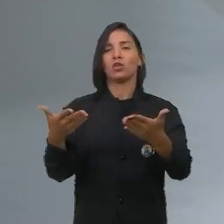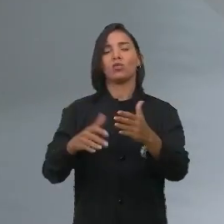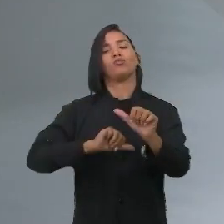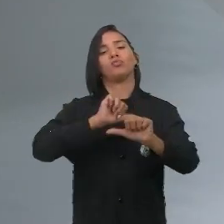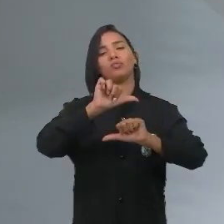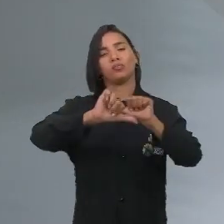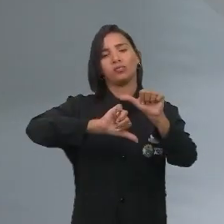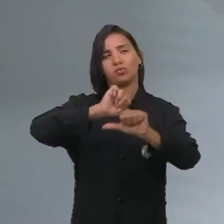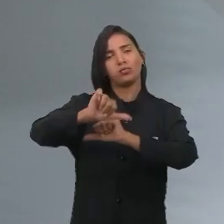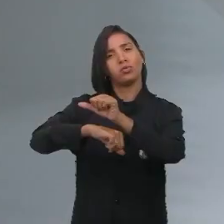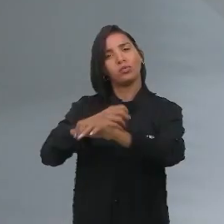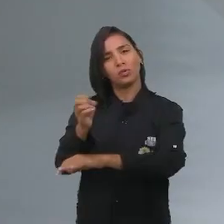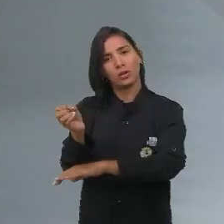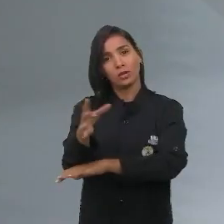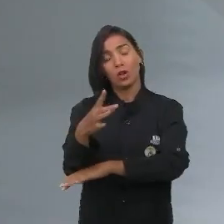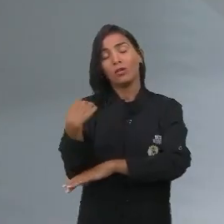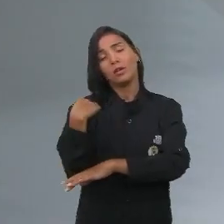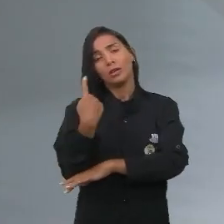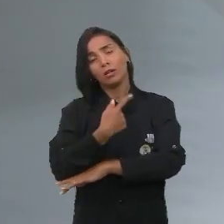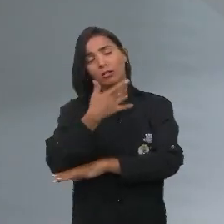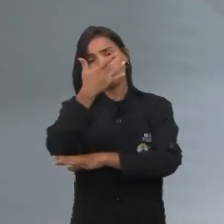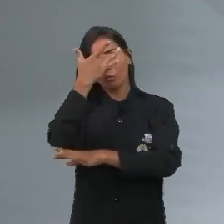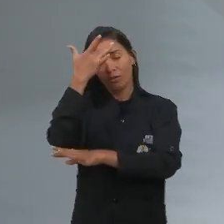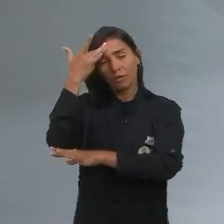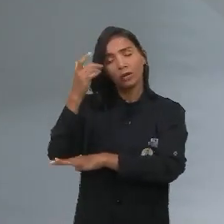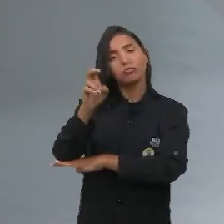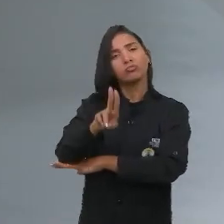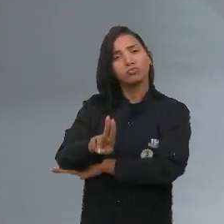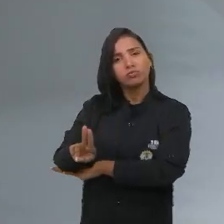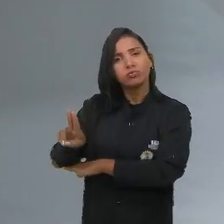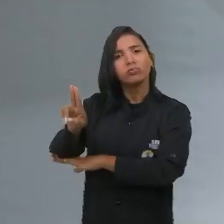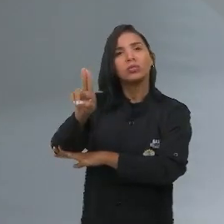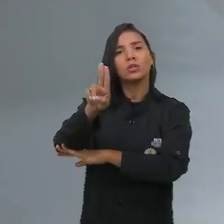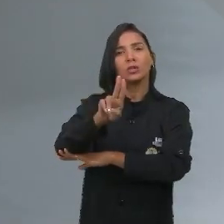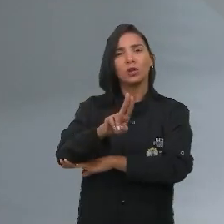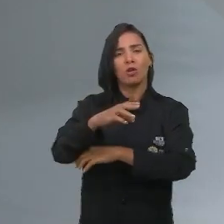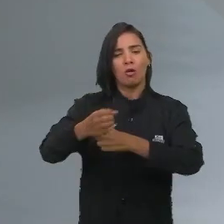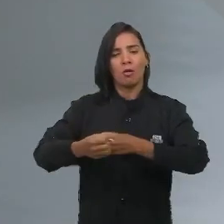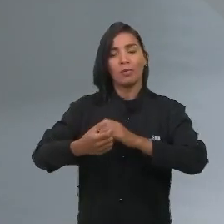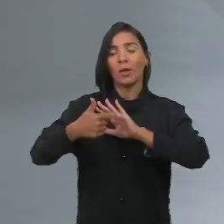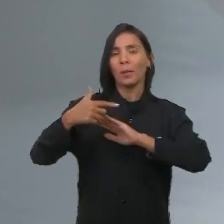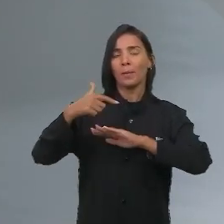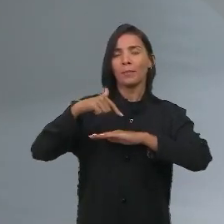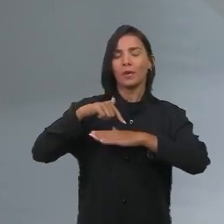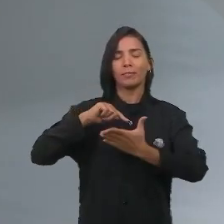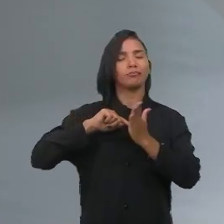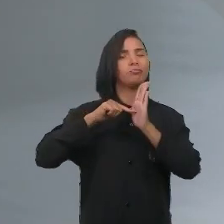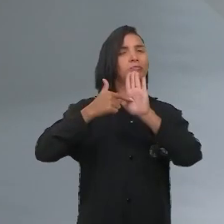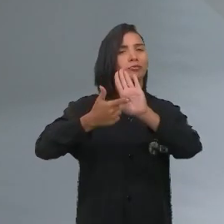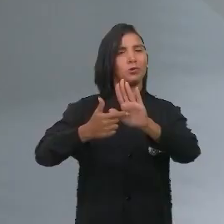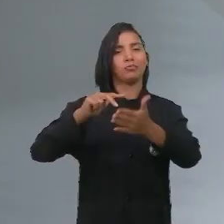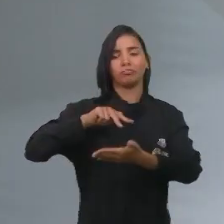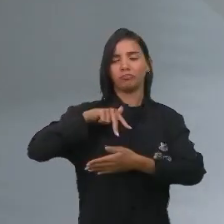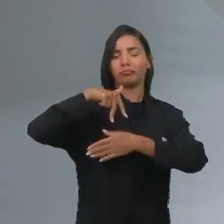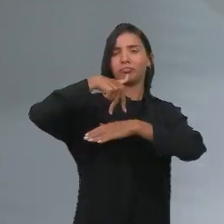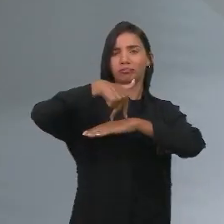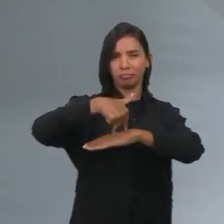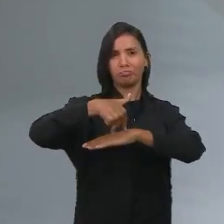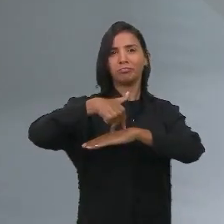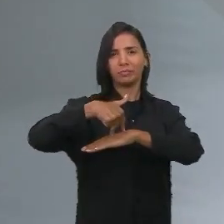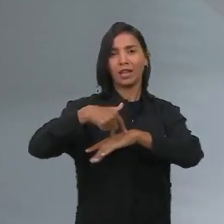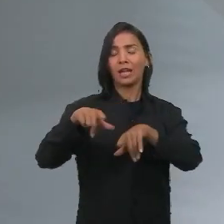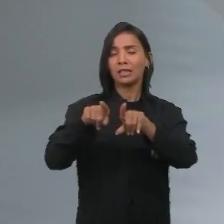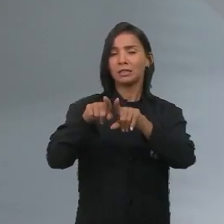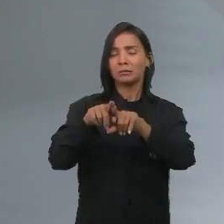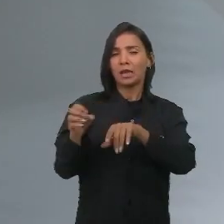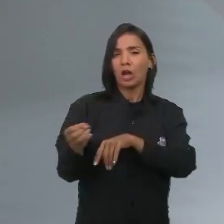utilizadas, em que as pessoas elas usam para se autopromoverem. Nós temos aí essa nova forma